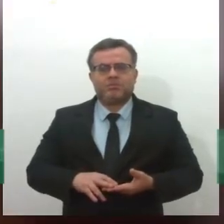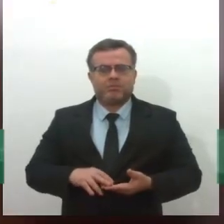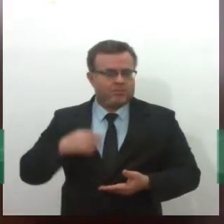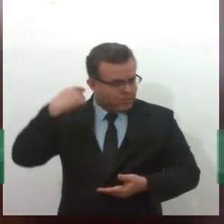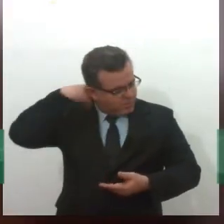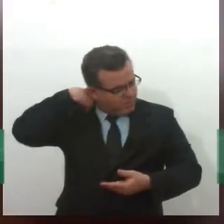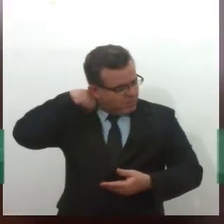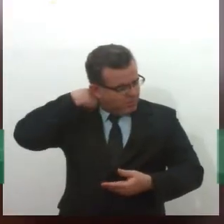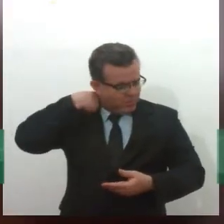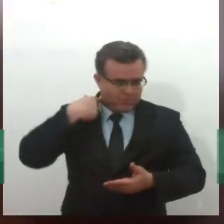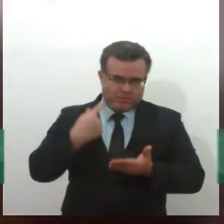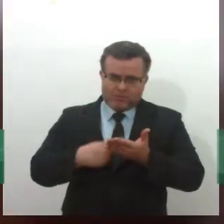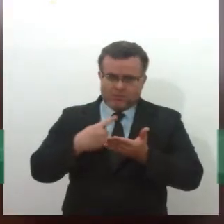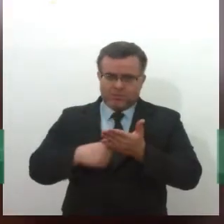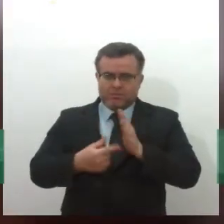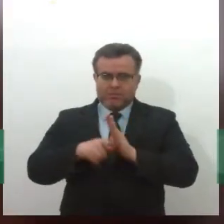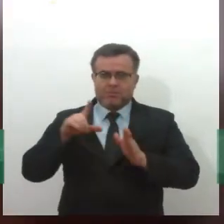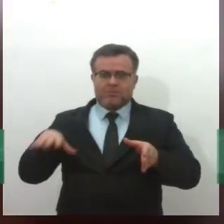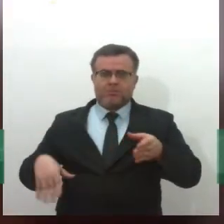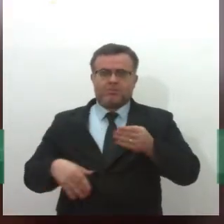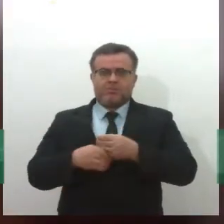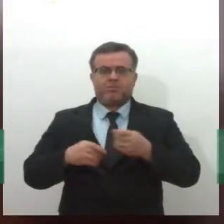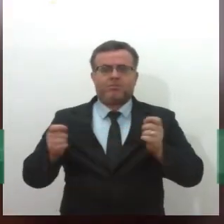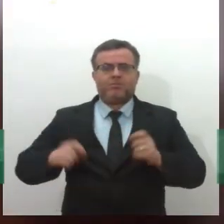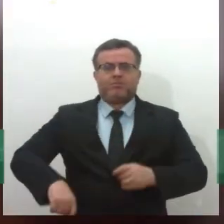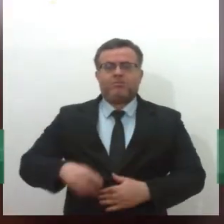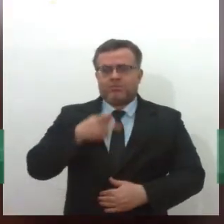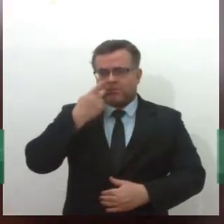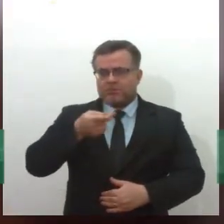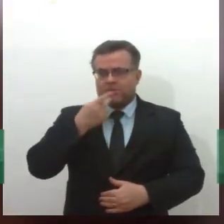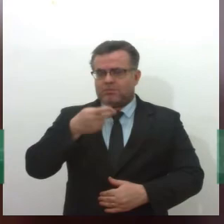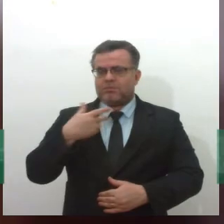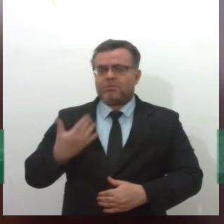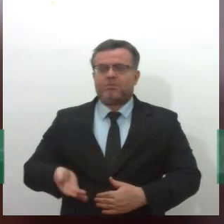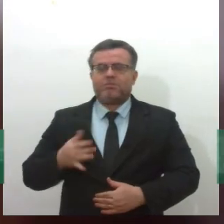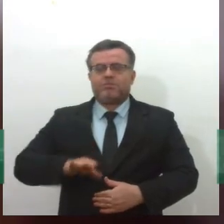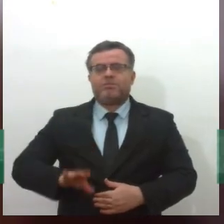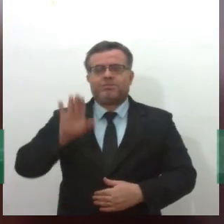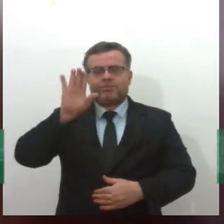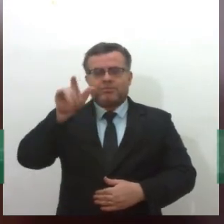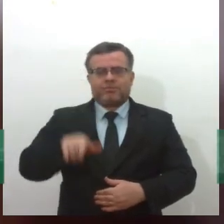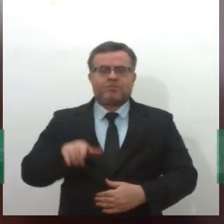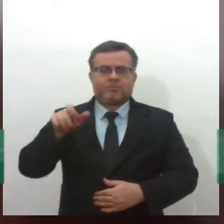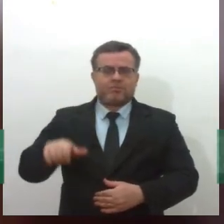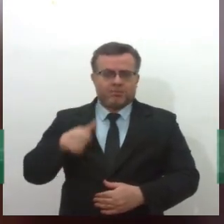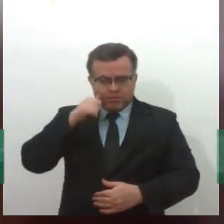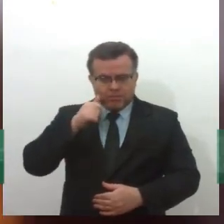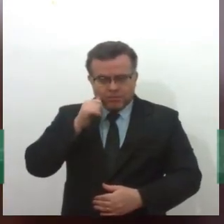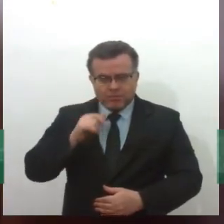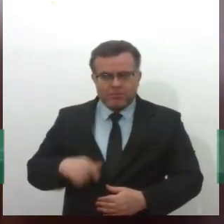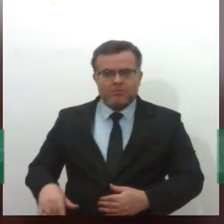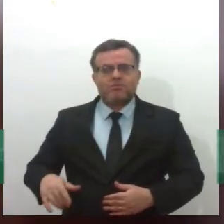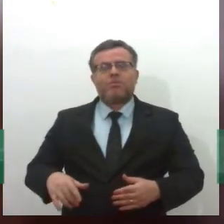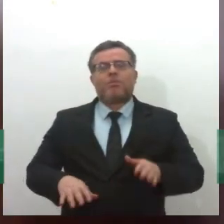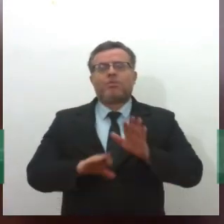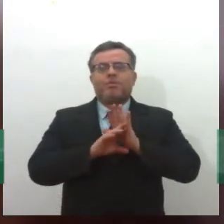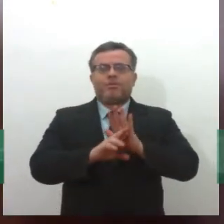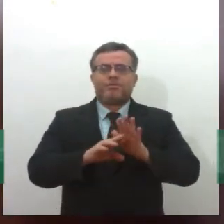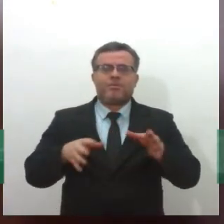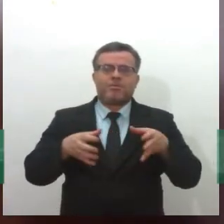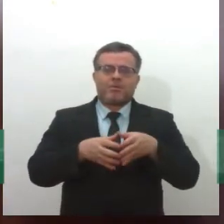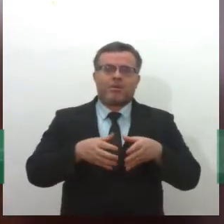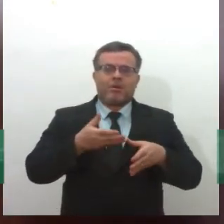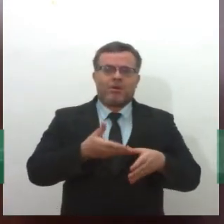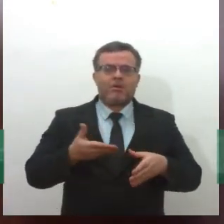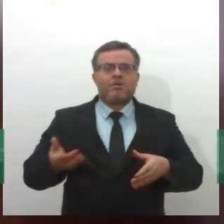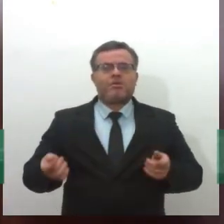pergunta com a anterior, porque é sobre a Tenda também. Então, a Tenda das candidatas tem diversas frentes, né? Então, tem essa frente de capacitação